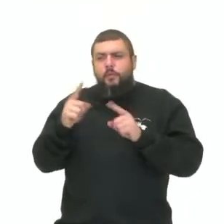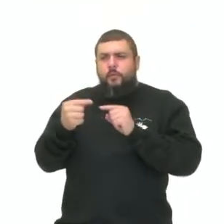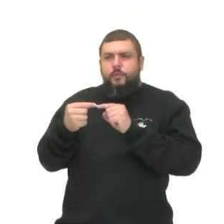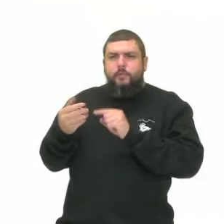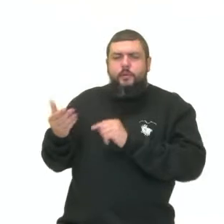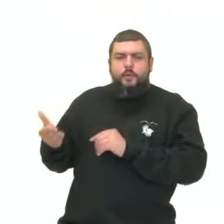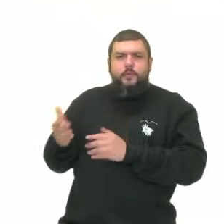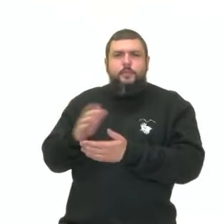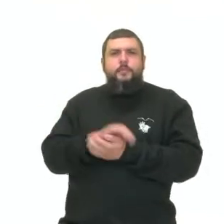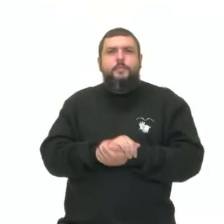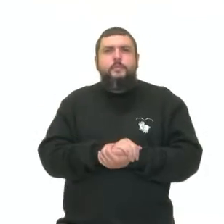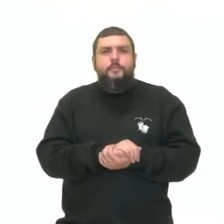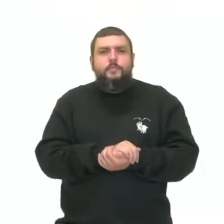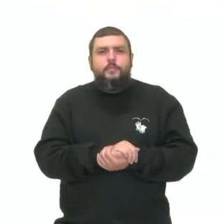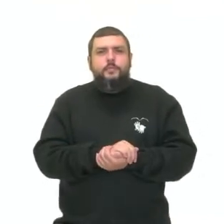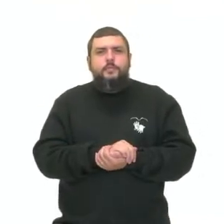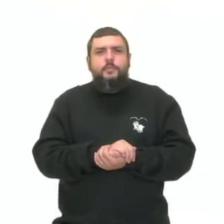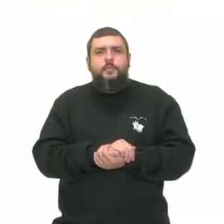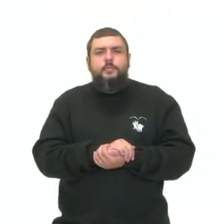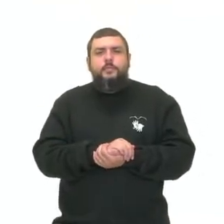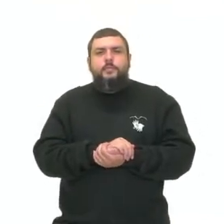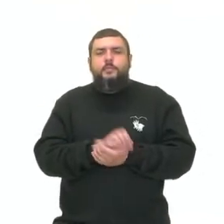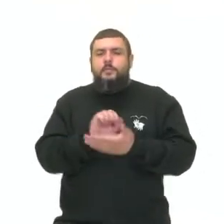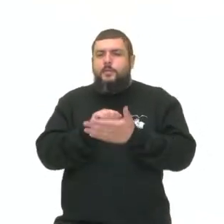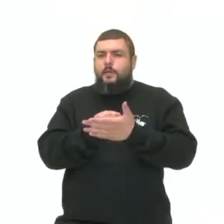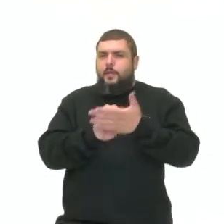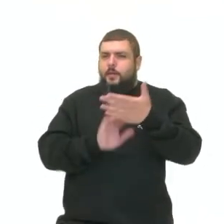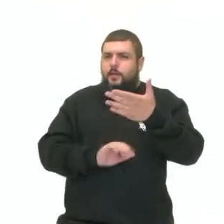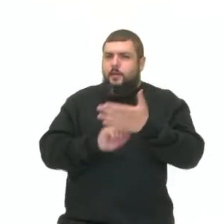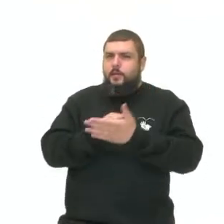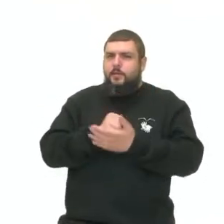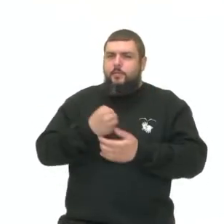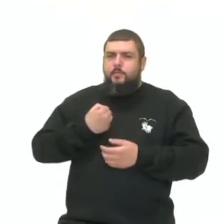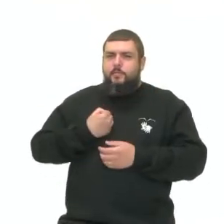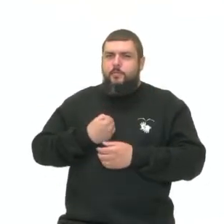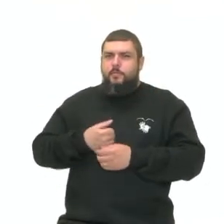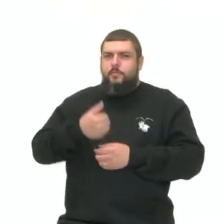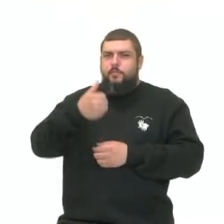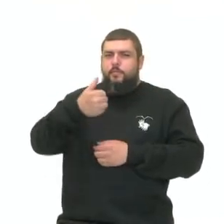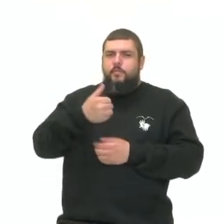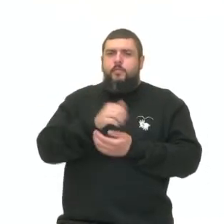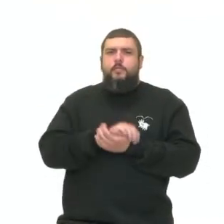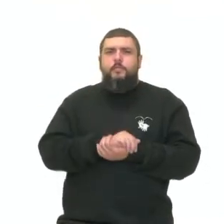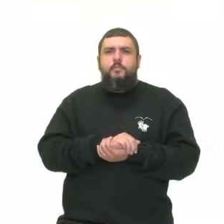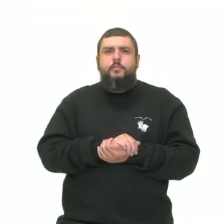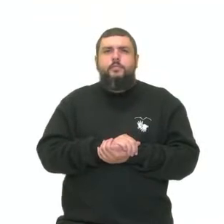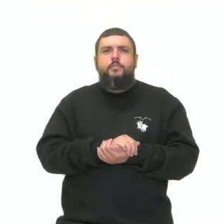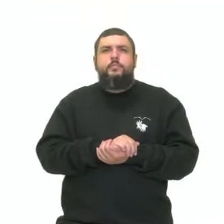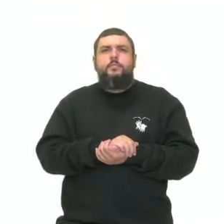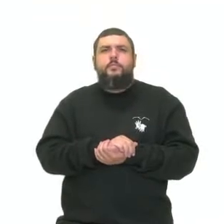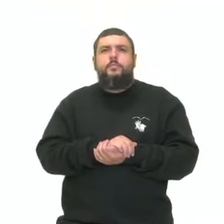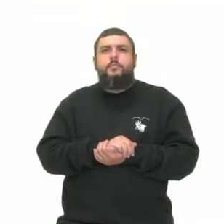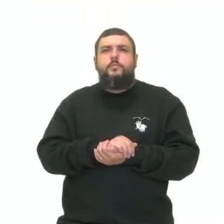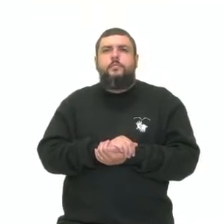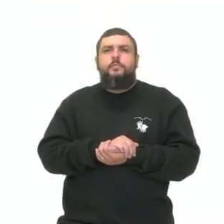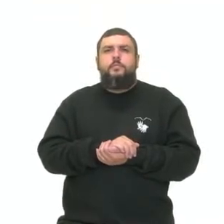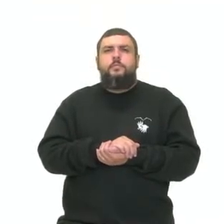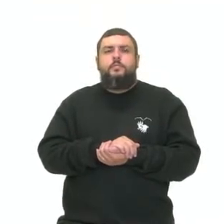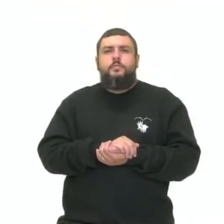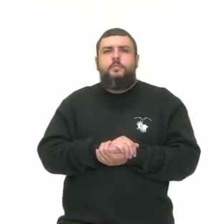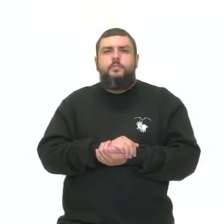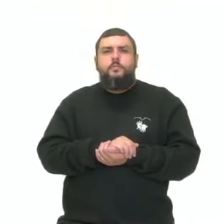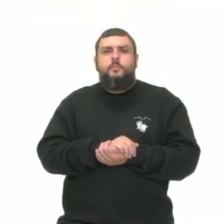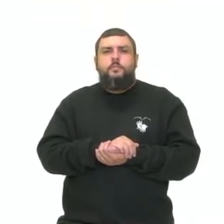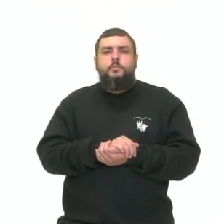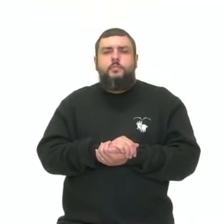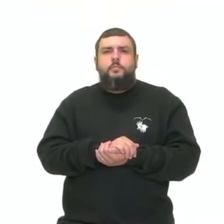A atividade 1, então, coloca o que nas duas proposições A e B? Primeiro, o narrador